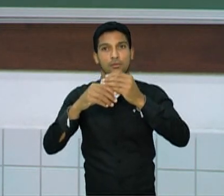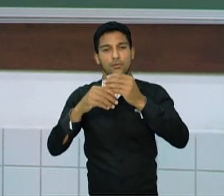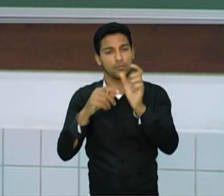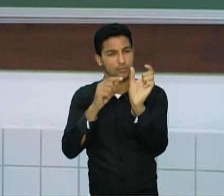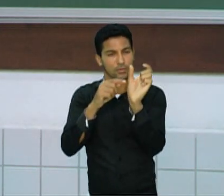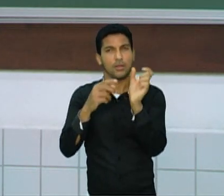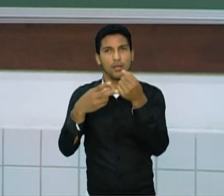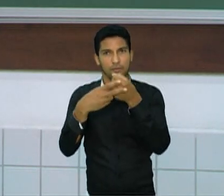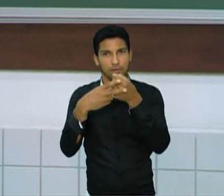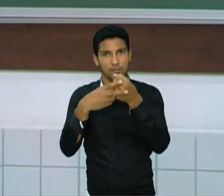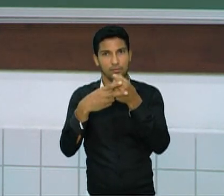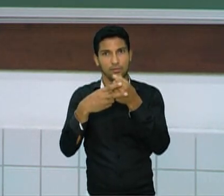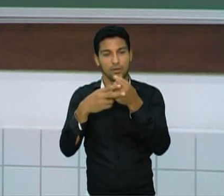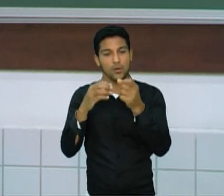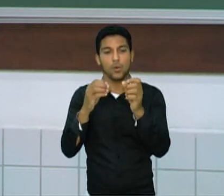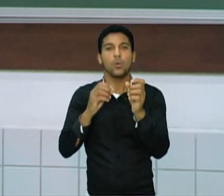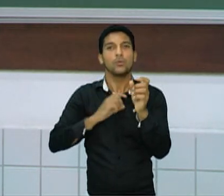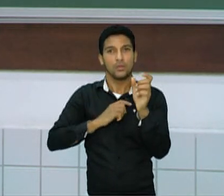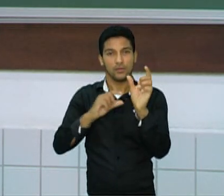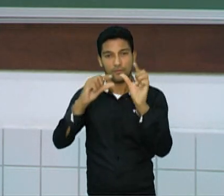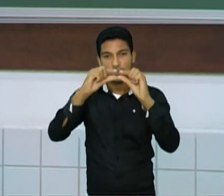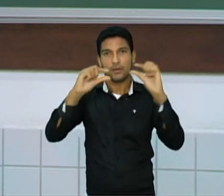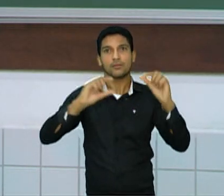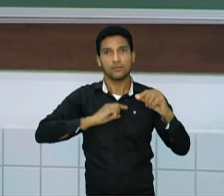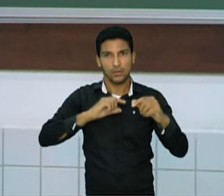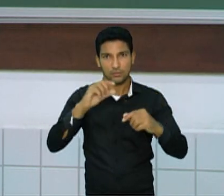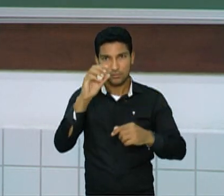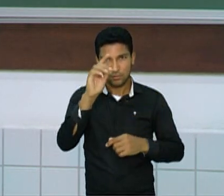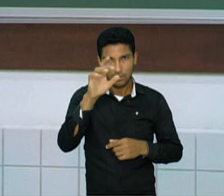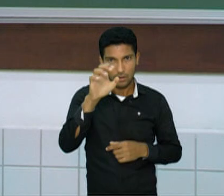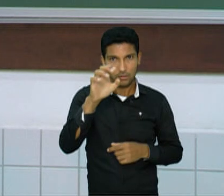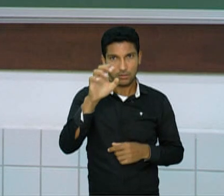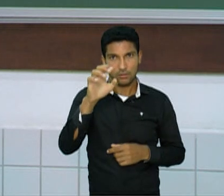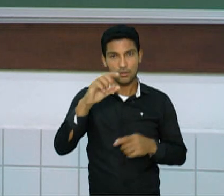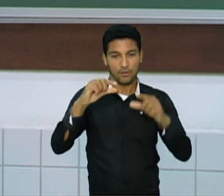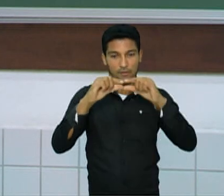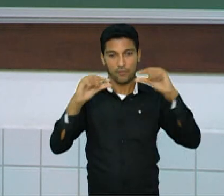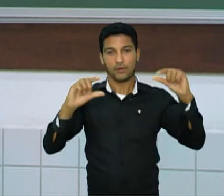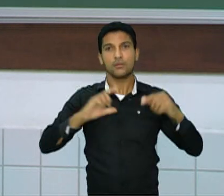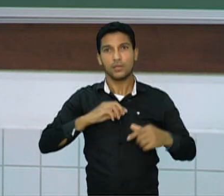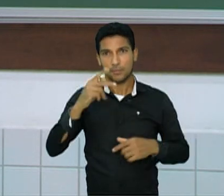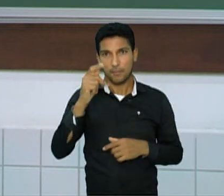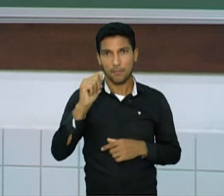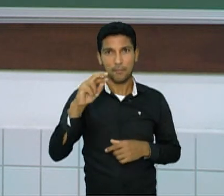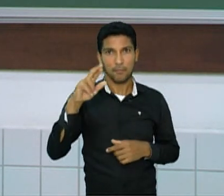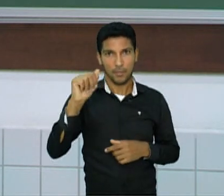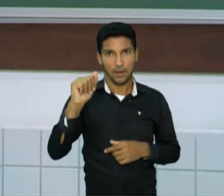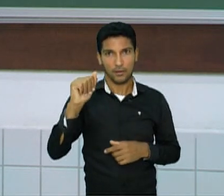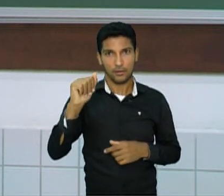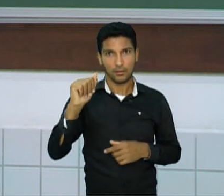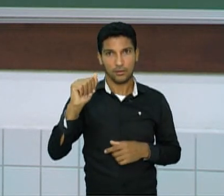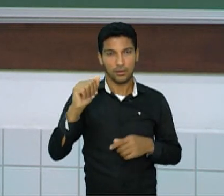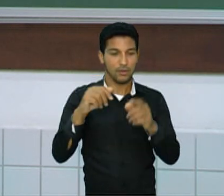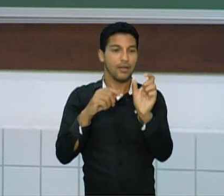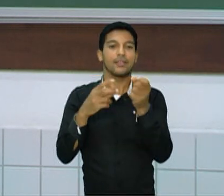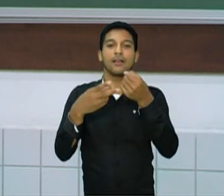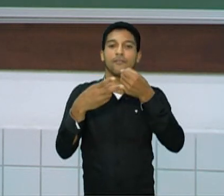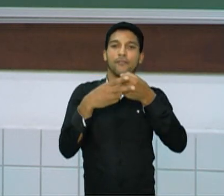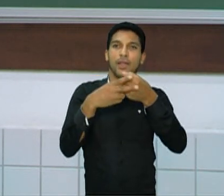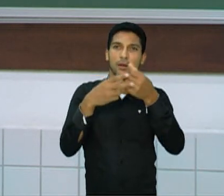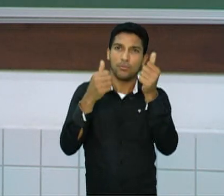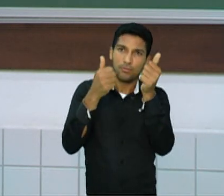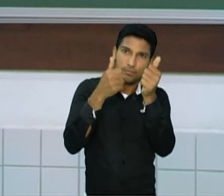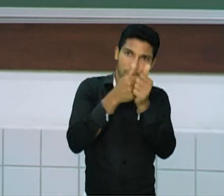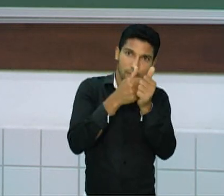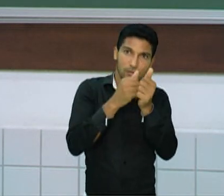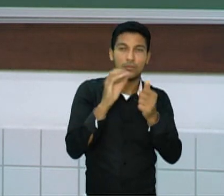mais fácil para vocês. Tem um de lá no meio? Tem um para lá no meio? Ah, tem. Ele está do lado do verbo ou está do lado de um outro